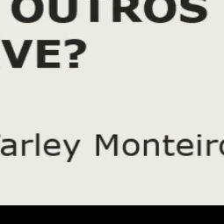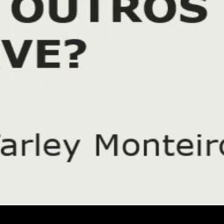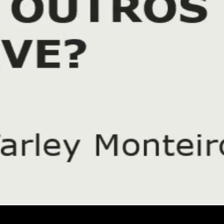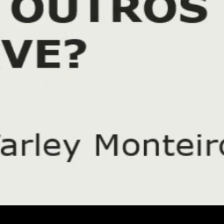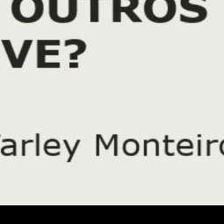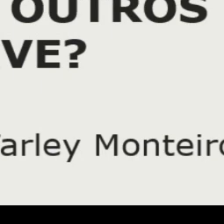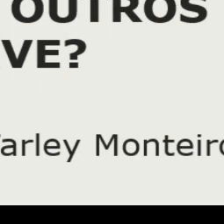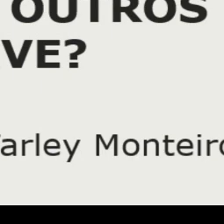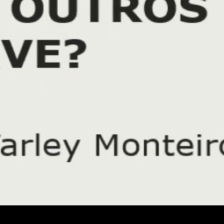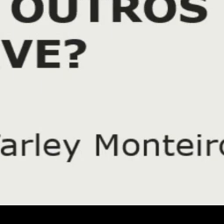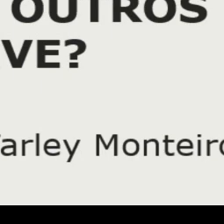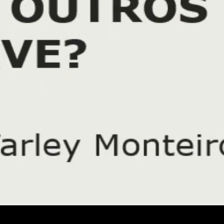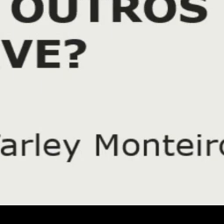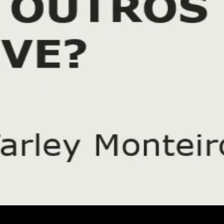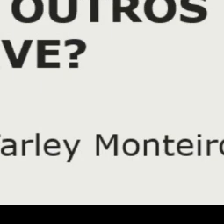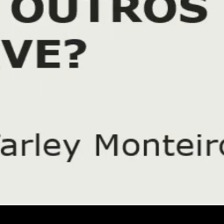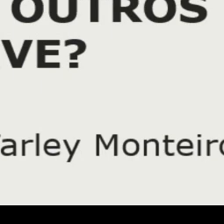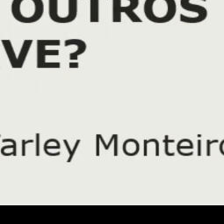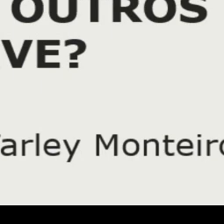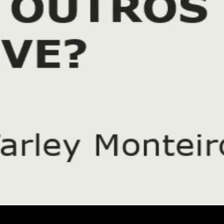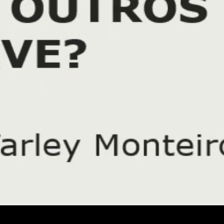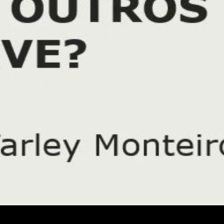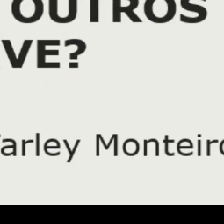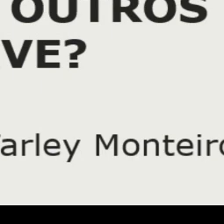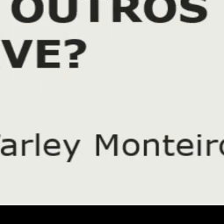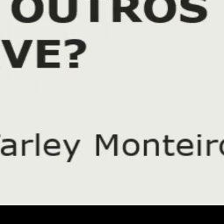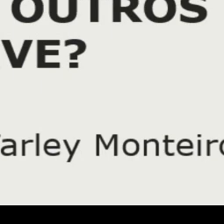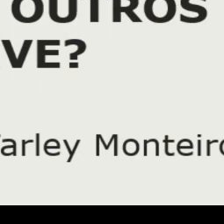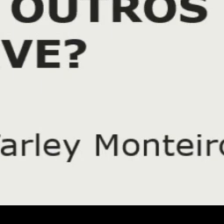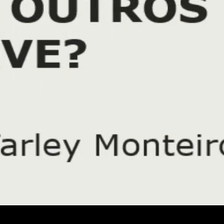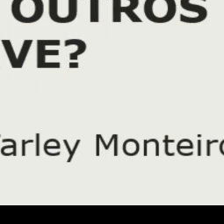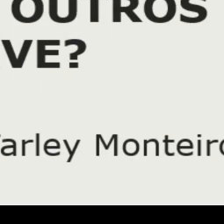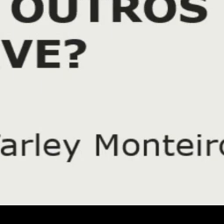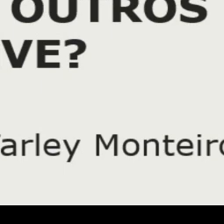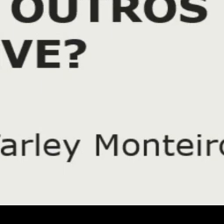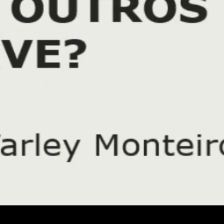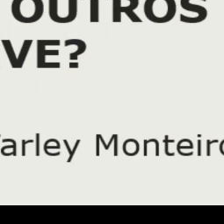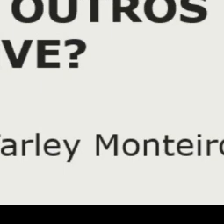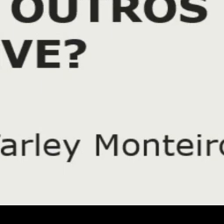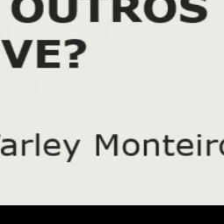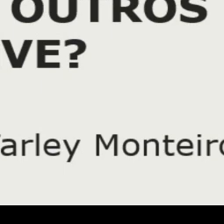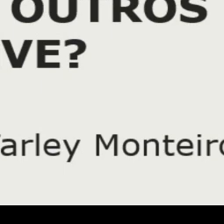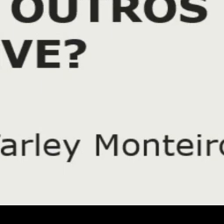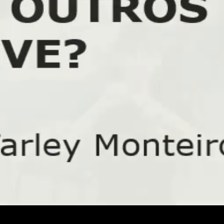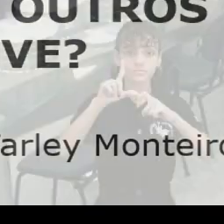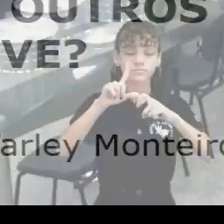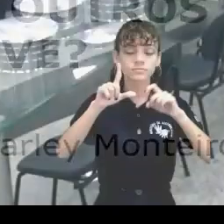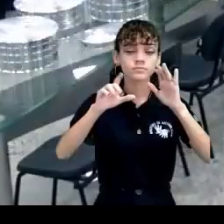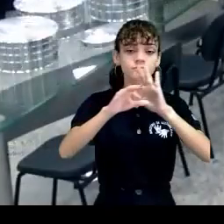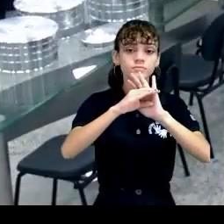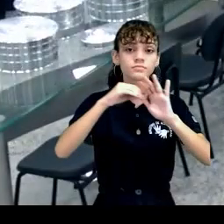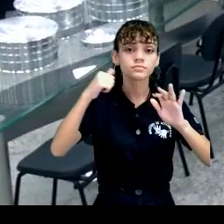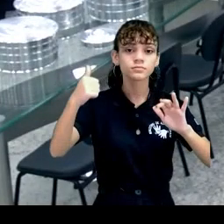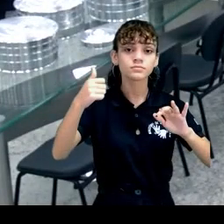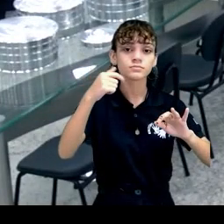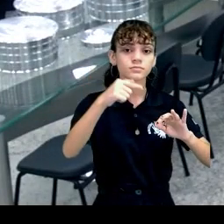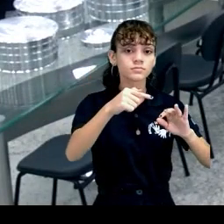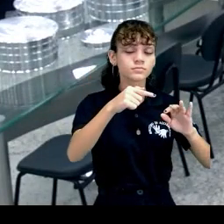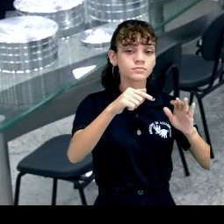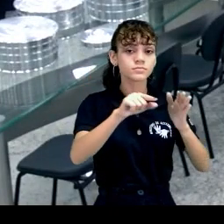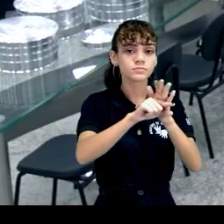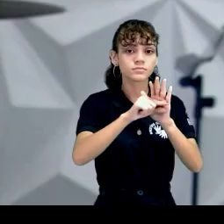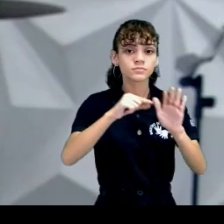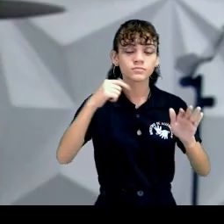17, a continuidade agora do verso 15 ao 19, e diz assim a palavra do Senhor: um deles,